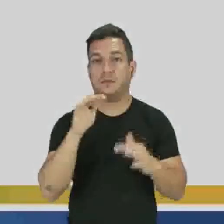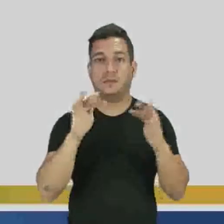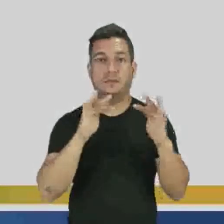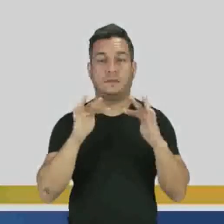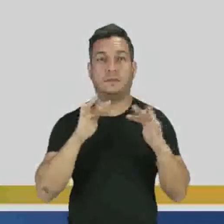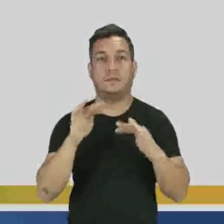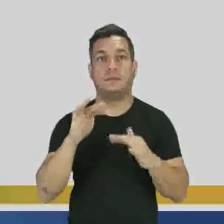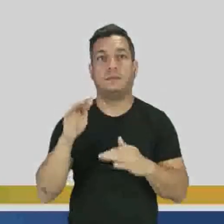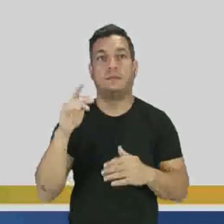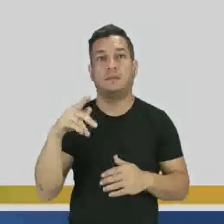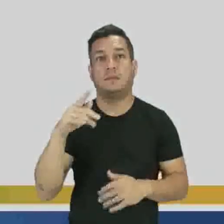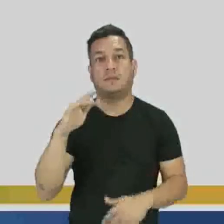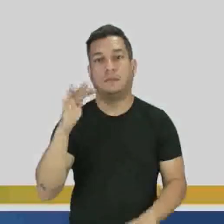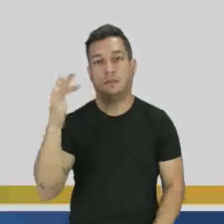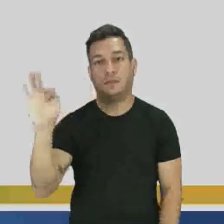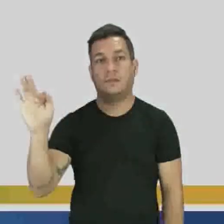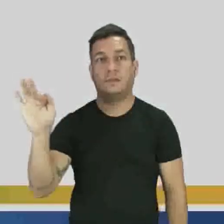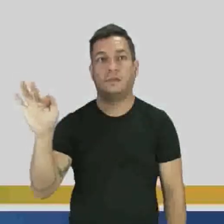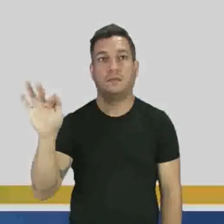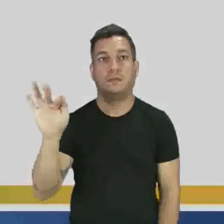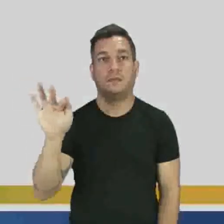e astrônomo francês